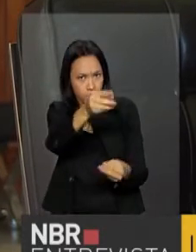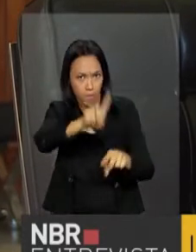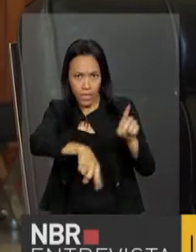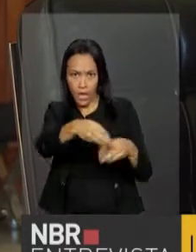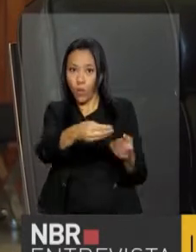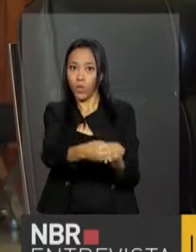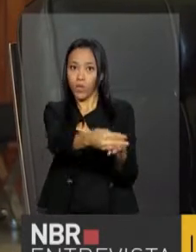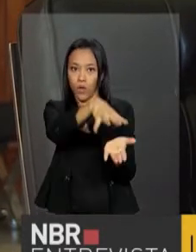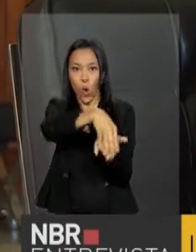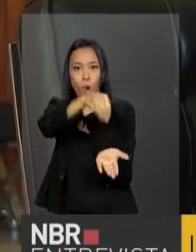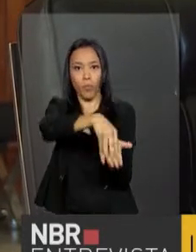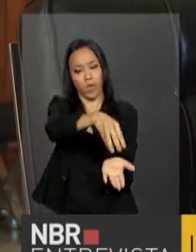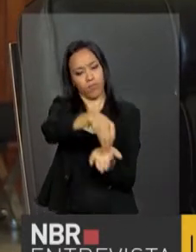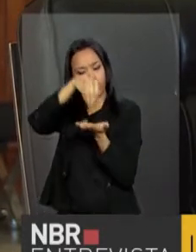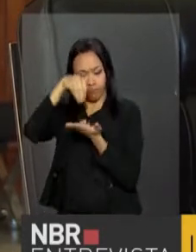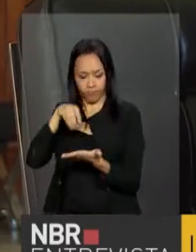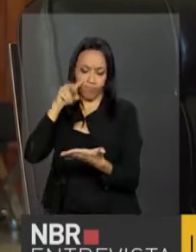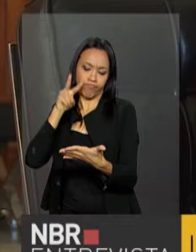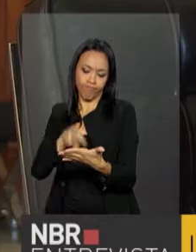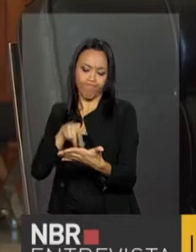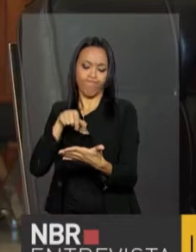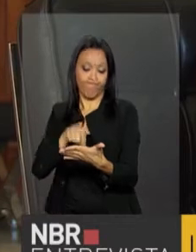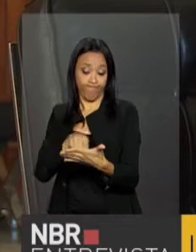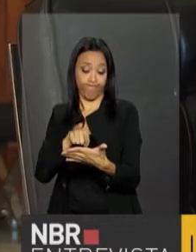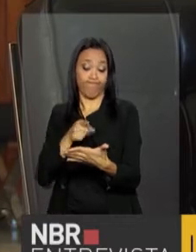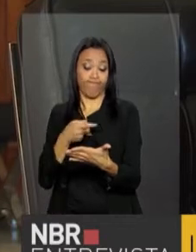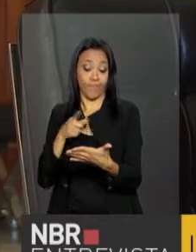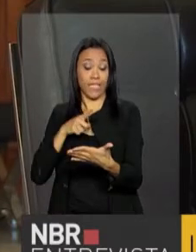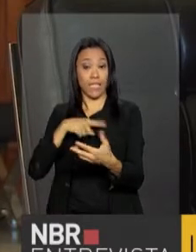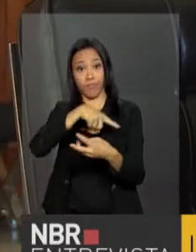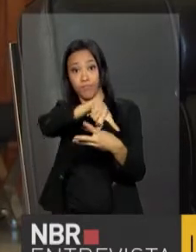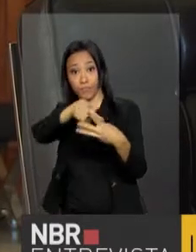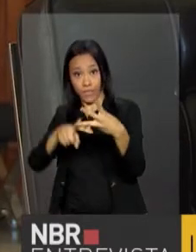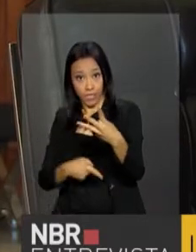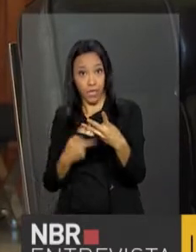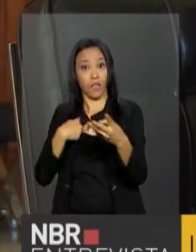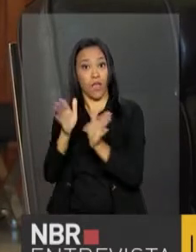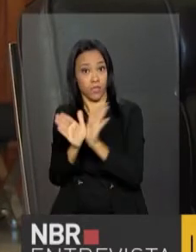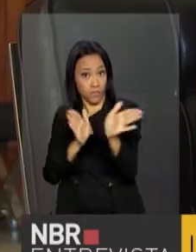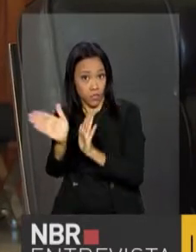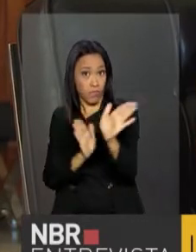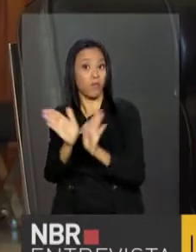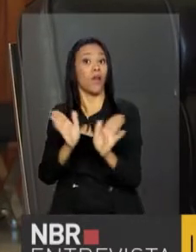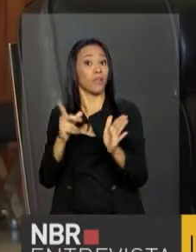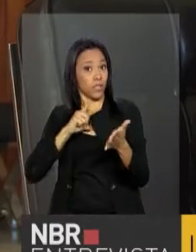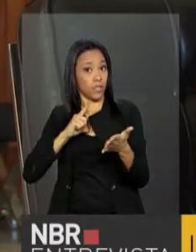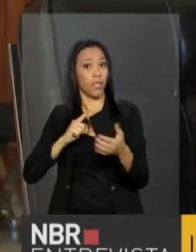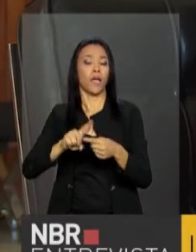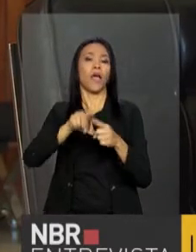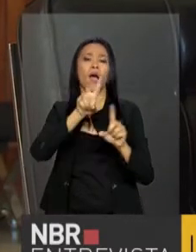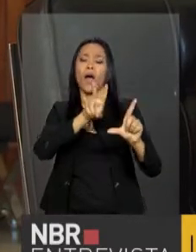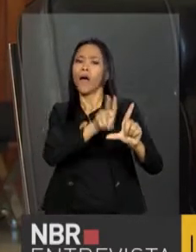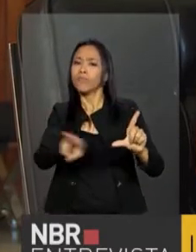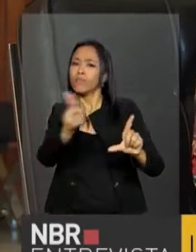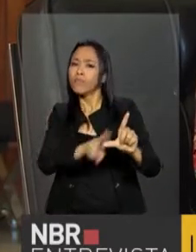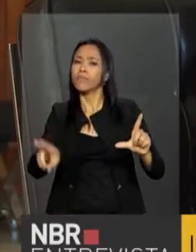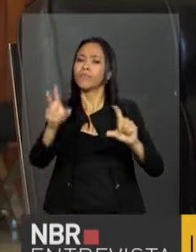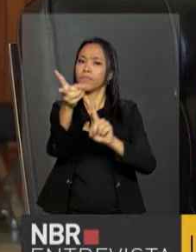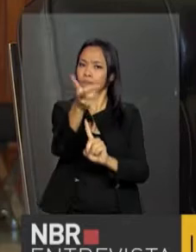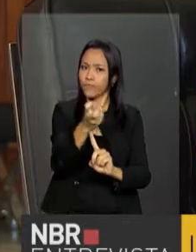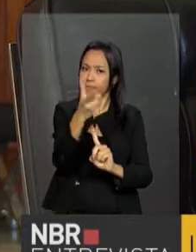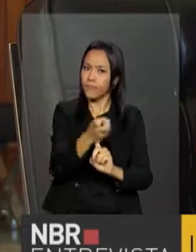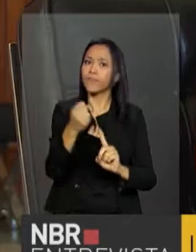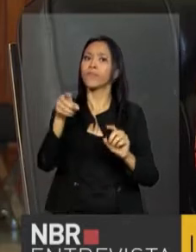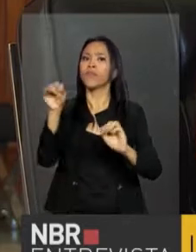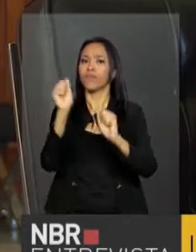cópia com os recursos, as três modalidades de acessibilidade, a descrição, janela de interpretação em